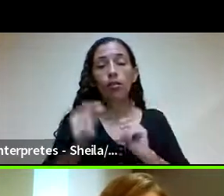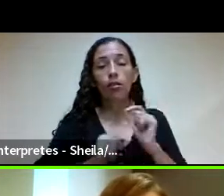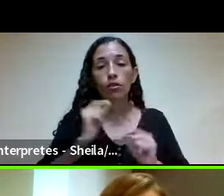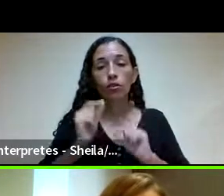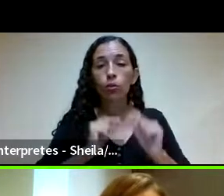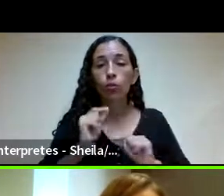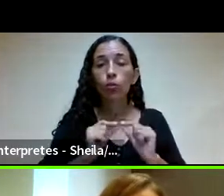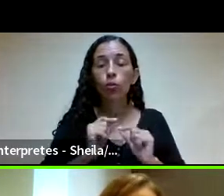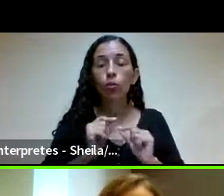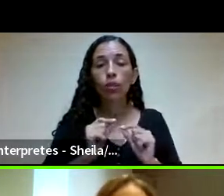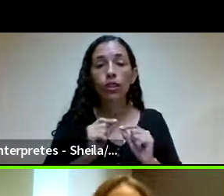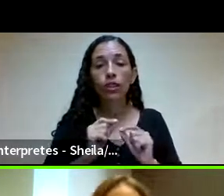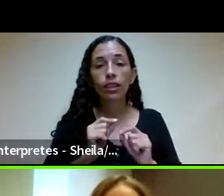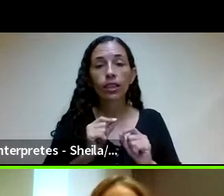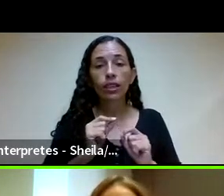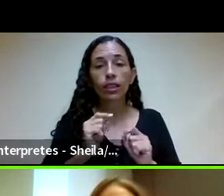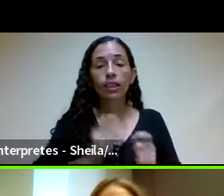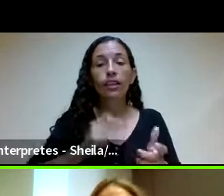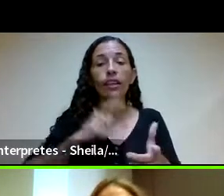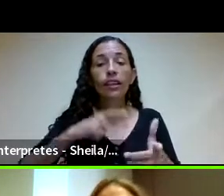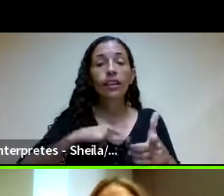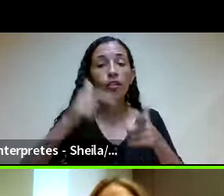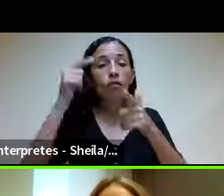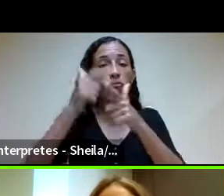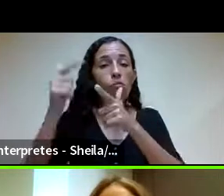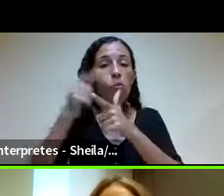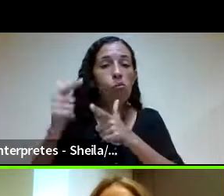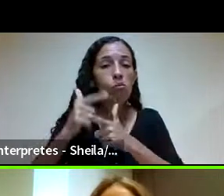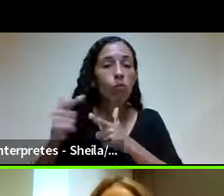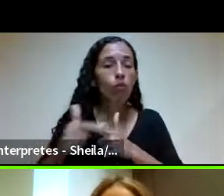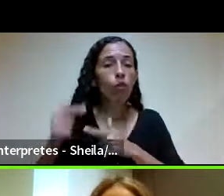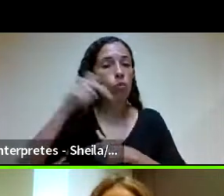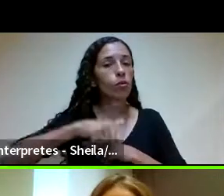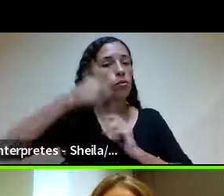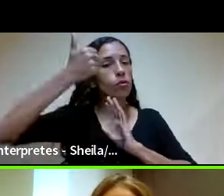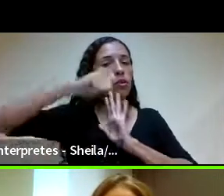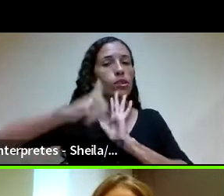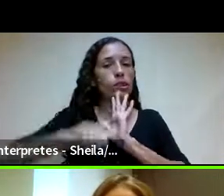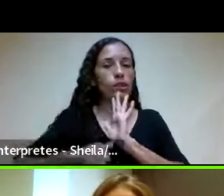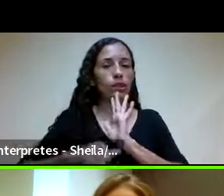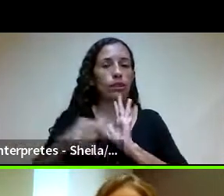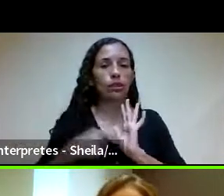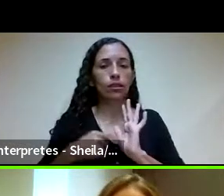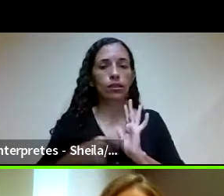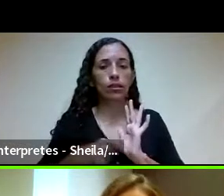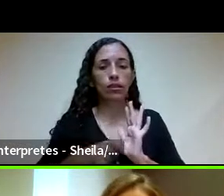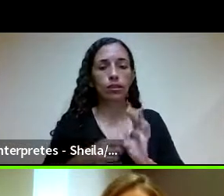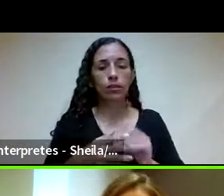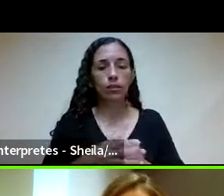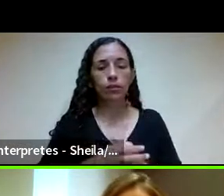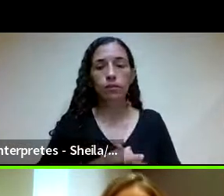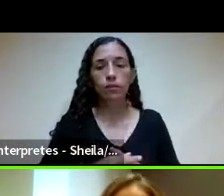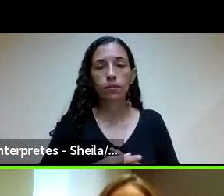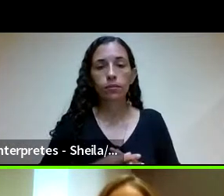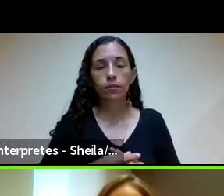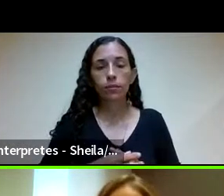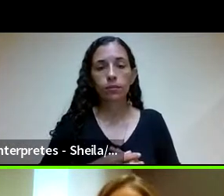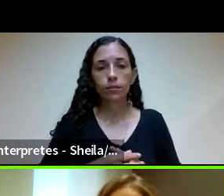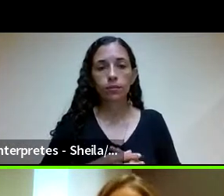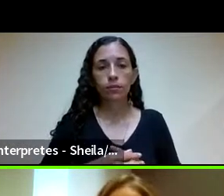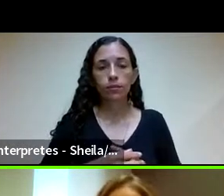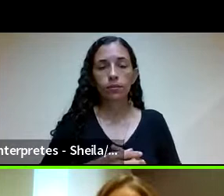ser modificada, e a inadequação da via eleita, arguindo que a parte autora poderia ter se valido de embargos declaratórios, vez que da